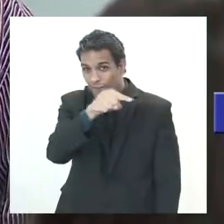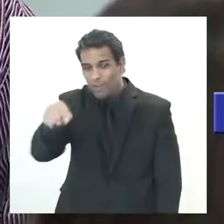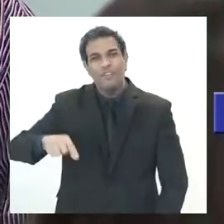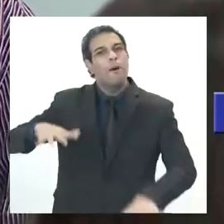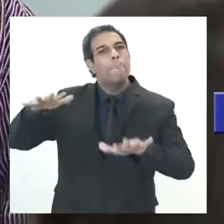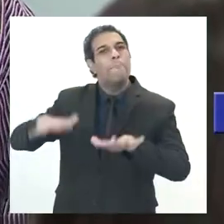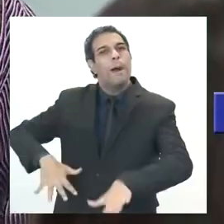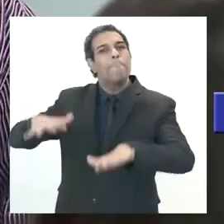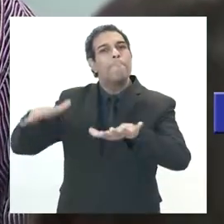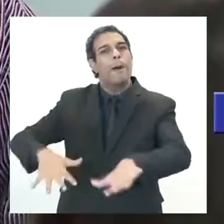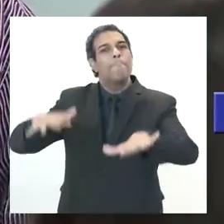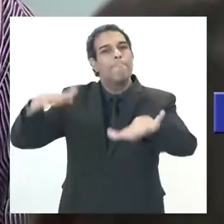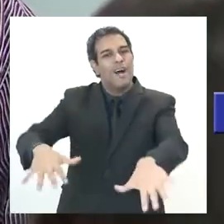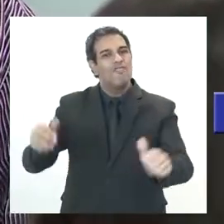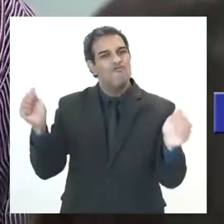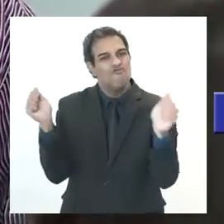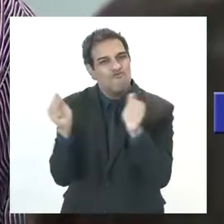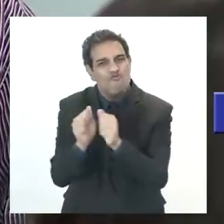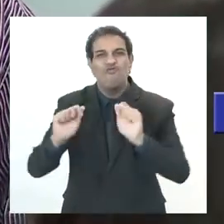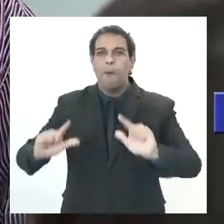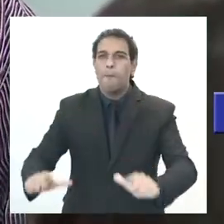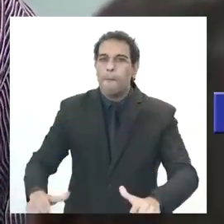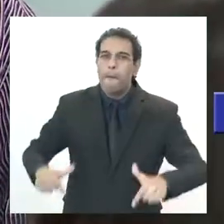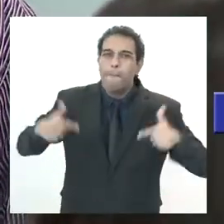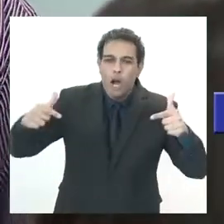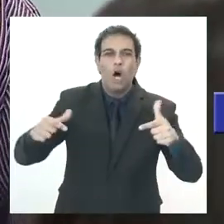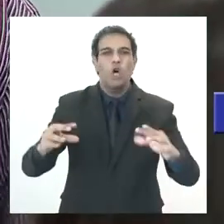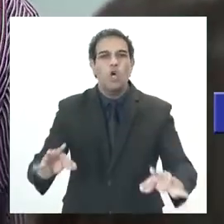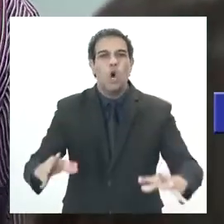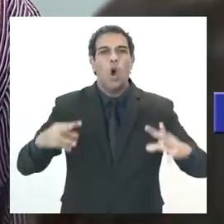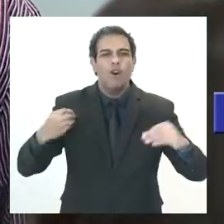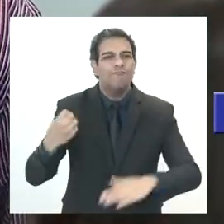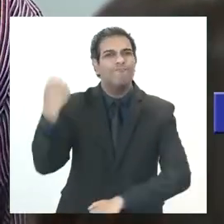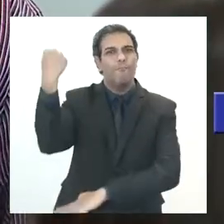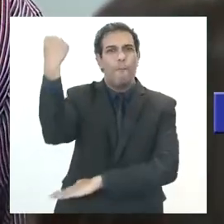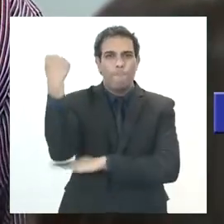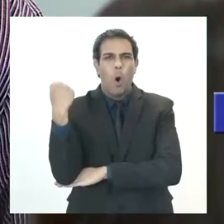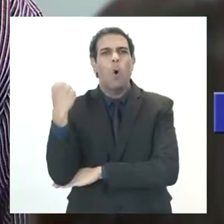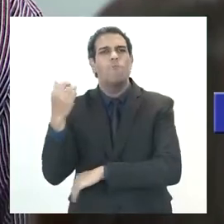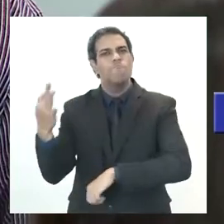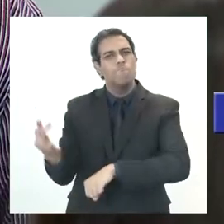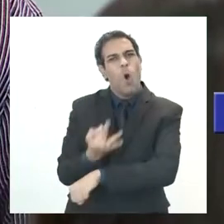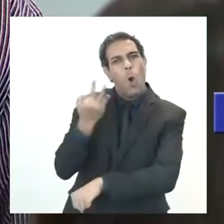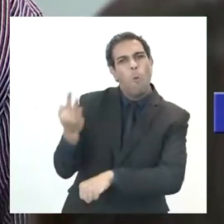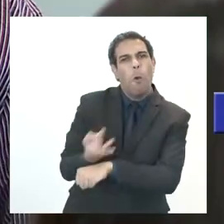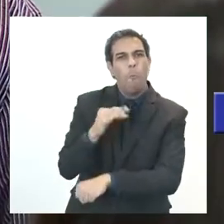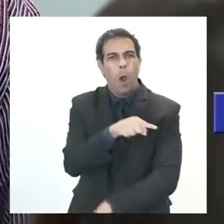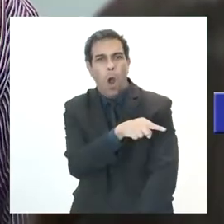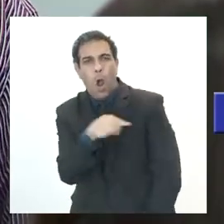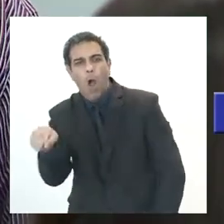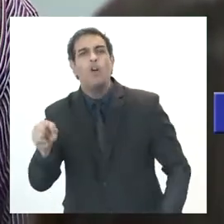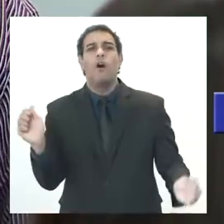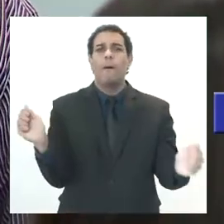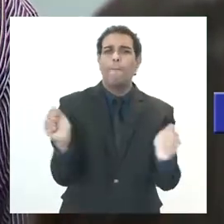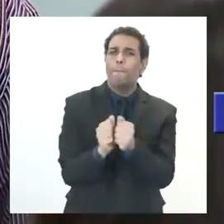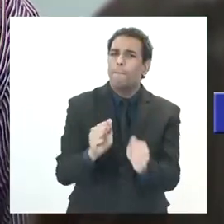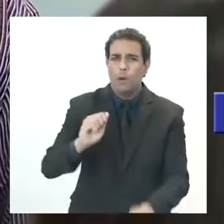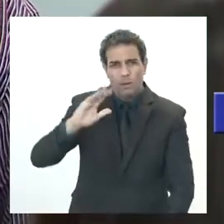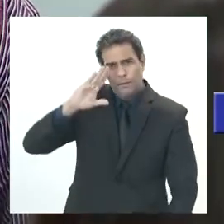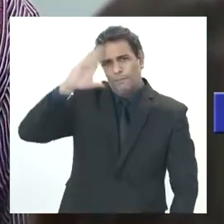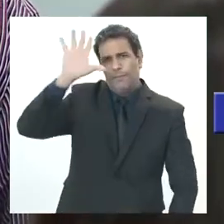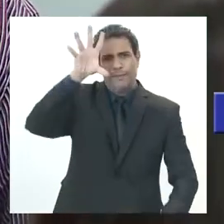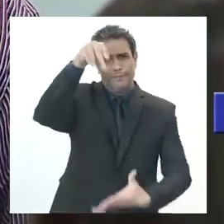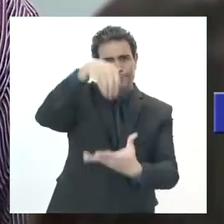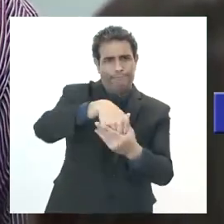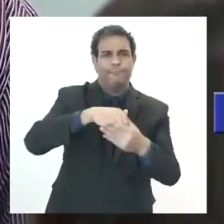na rua com acompanha Duda da Cut com todos os companheiros de todas as entidades que nos antecederam aqui principalmente com apoio do